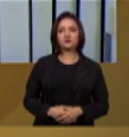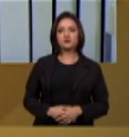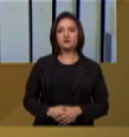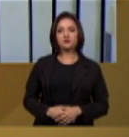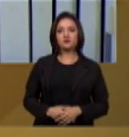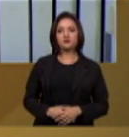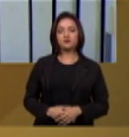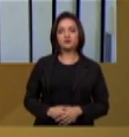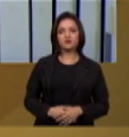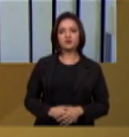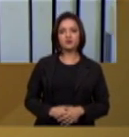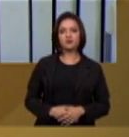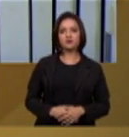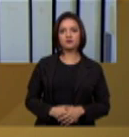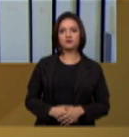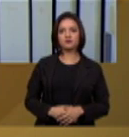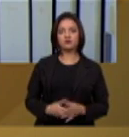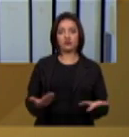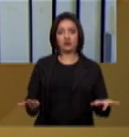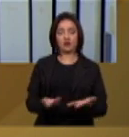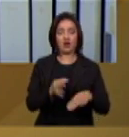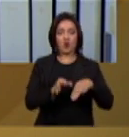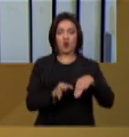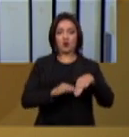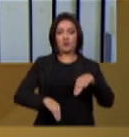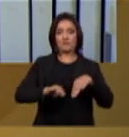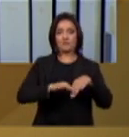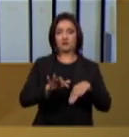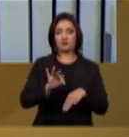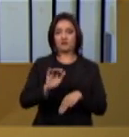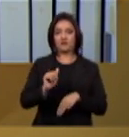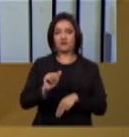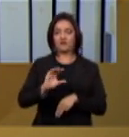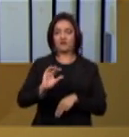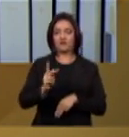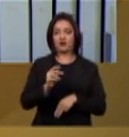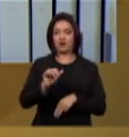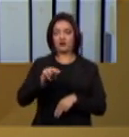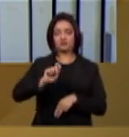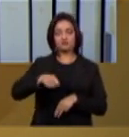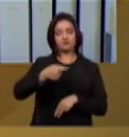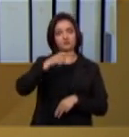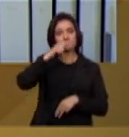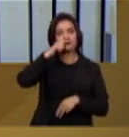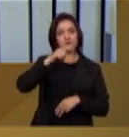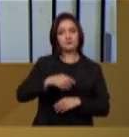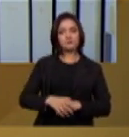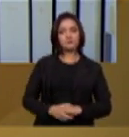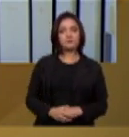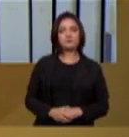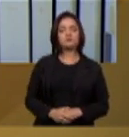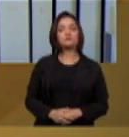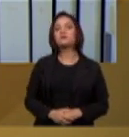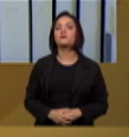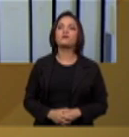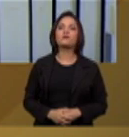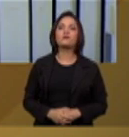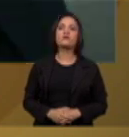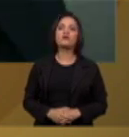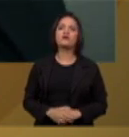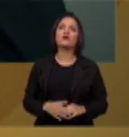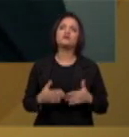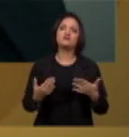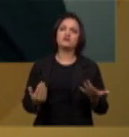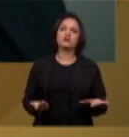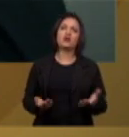Ministro Alexandre também acompanha o relator. Ministro Edson Fachin. Senhor presidente, esta matéria,